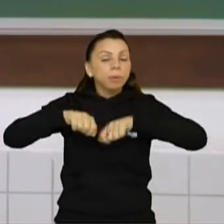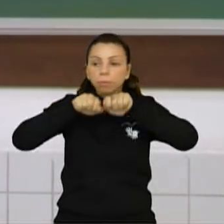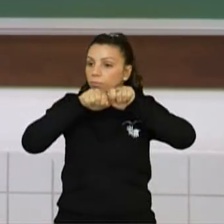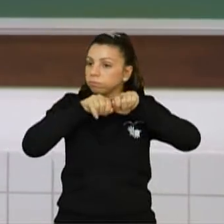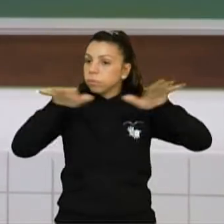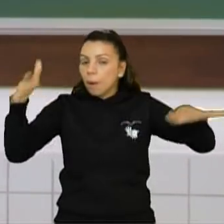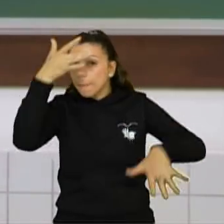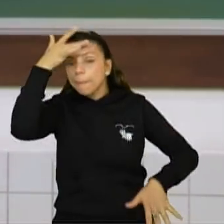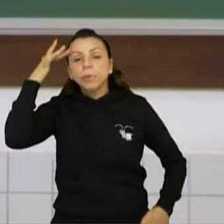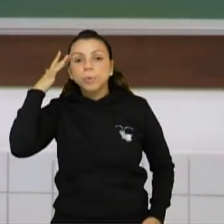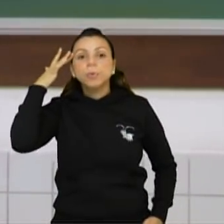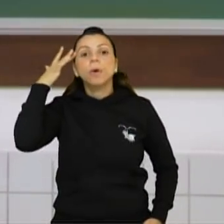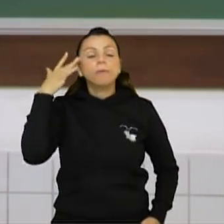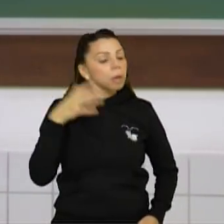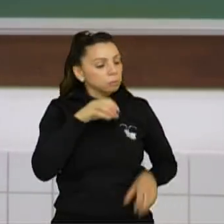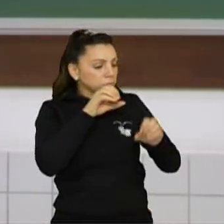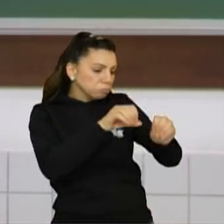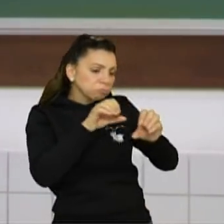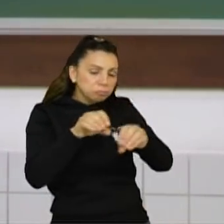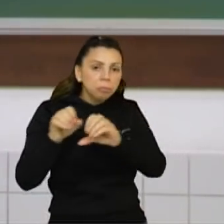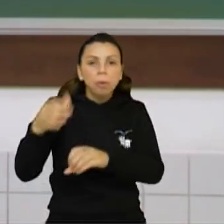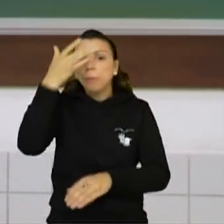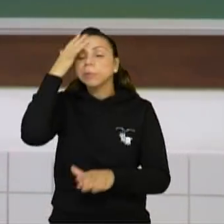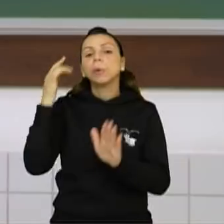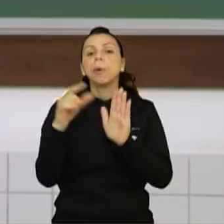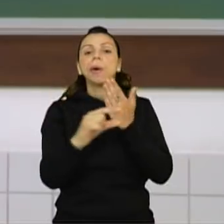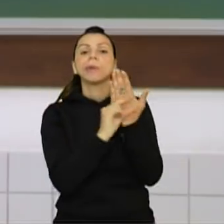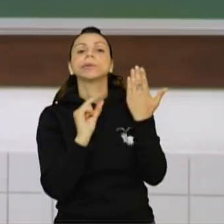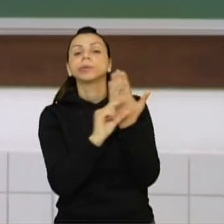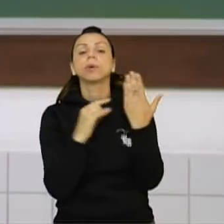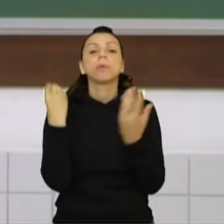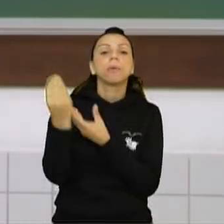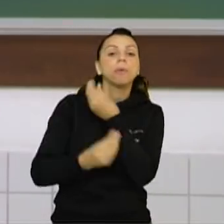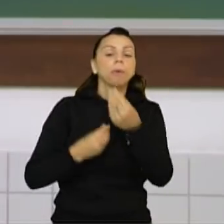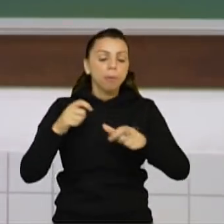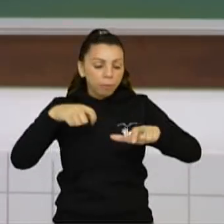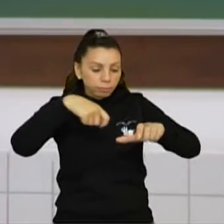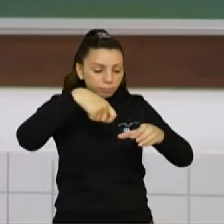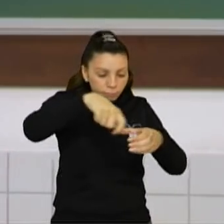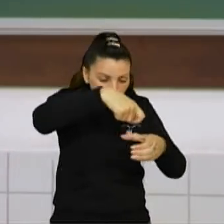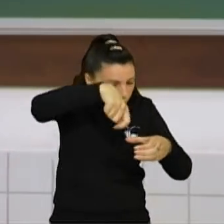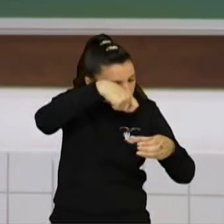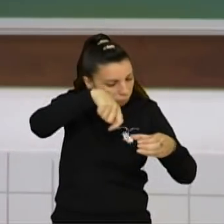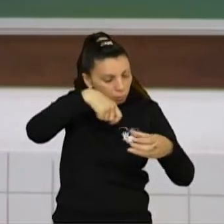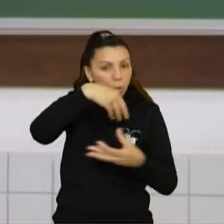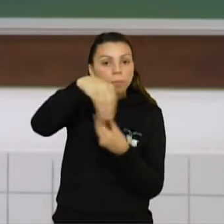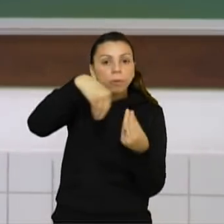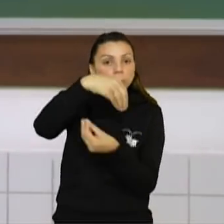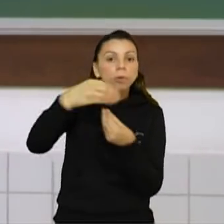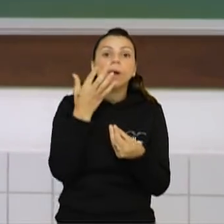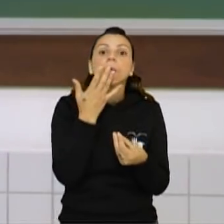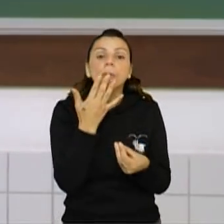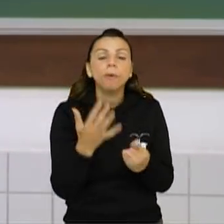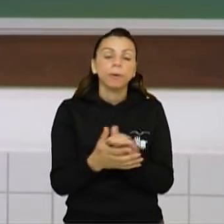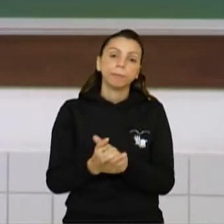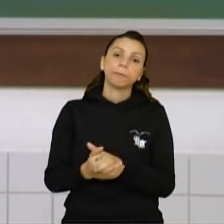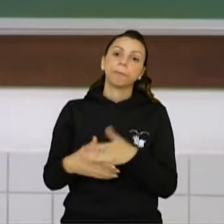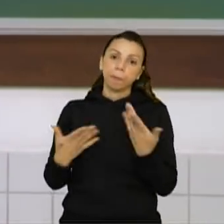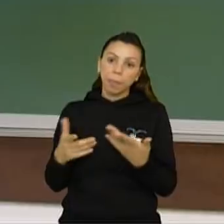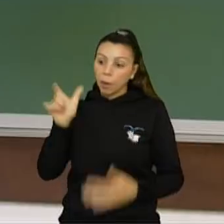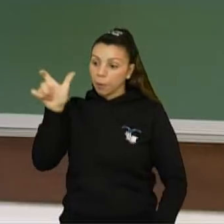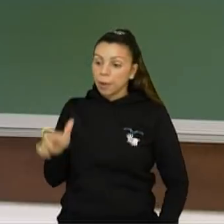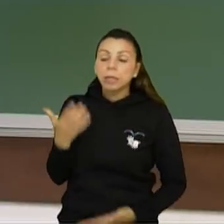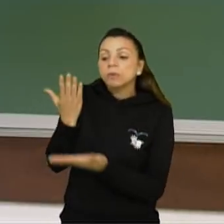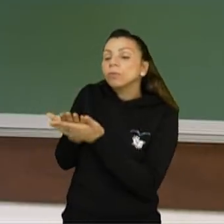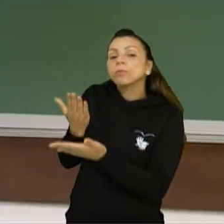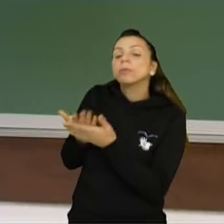os ateliês, até ensinando os artistas como fazer determinados tipos de cores na pintura. E uma das coisas que Leonardo da Vinci estudava com